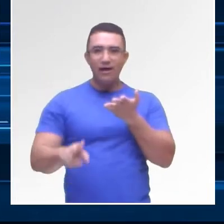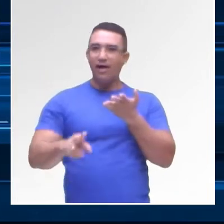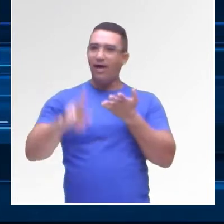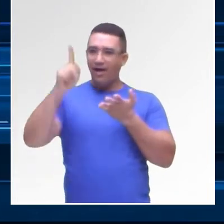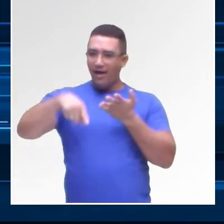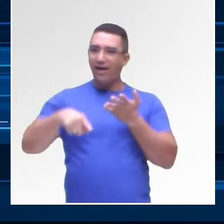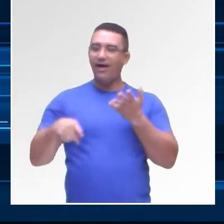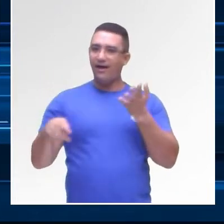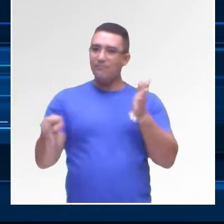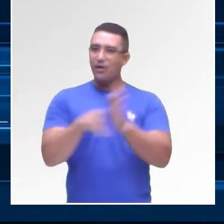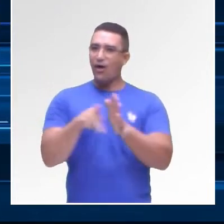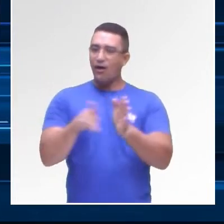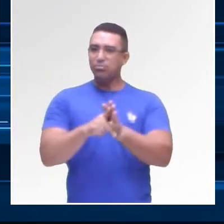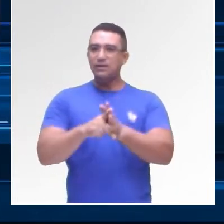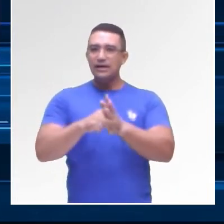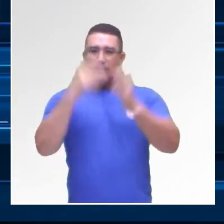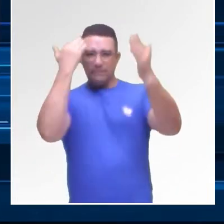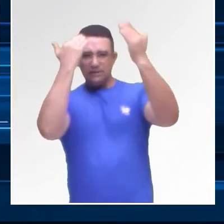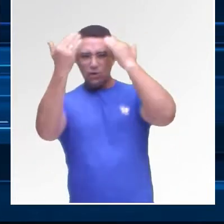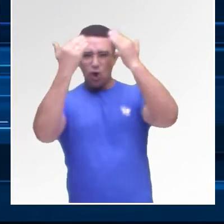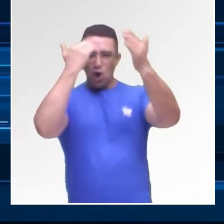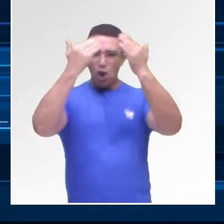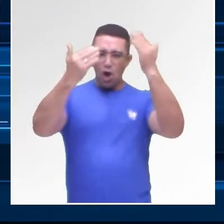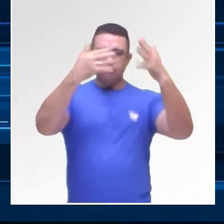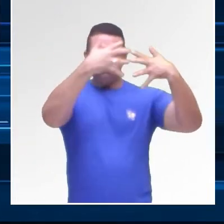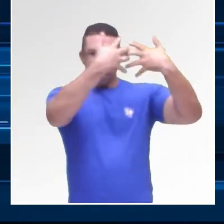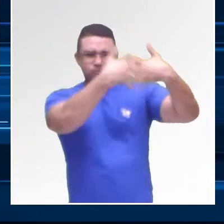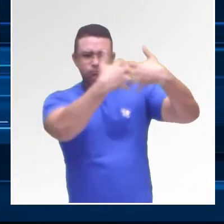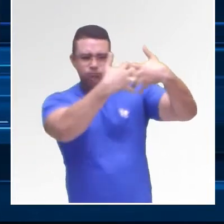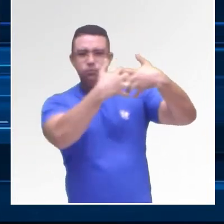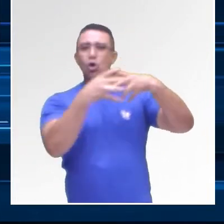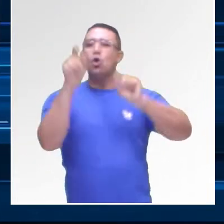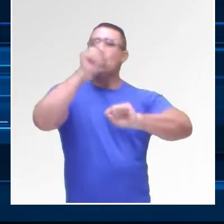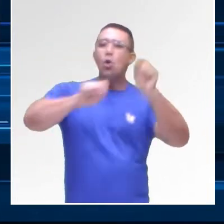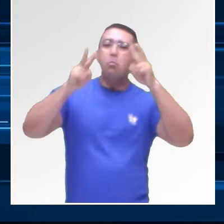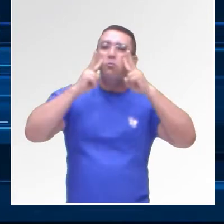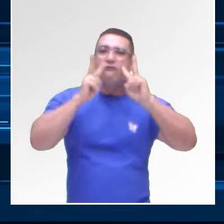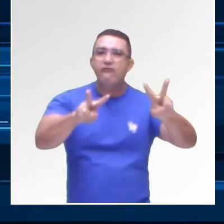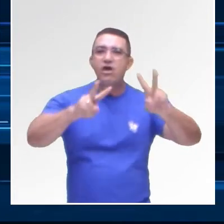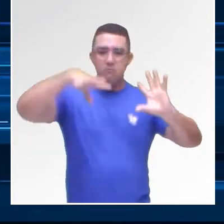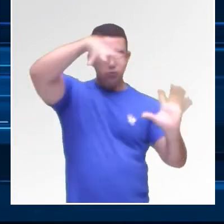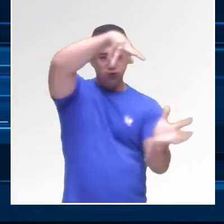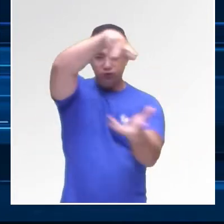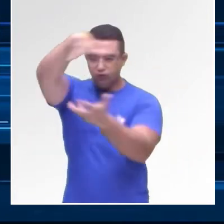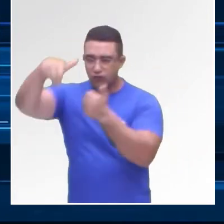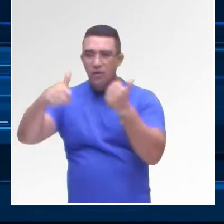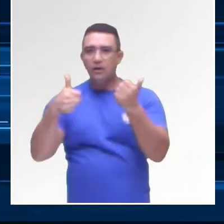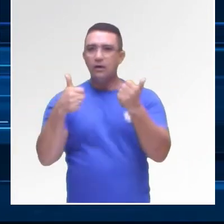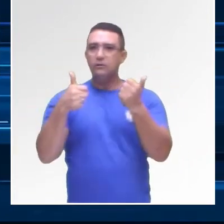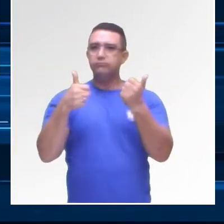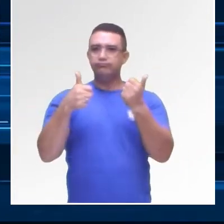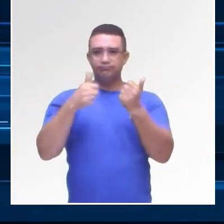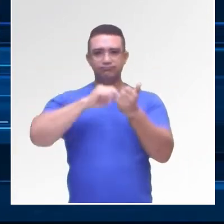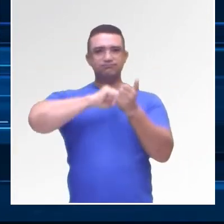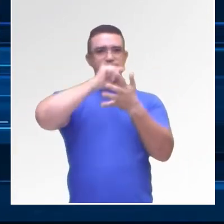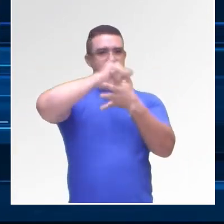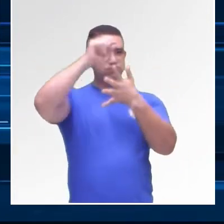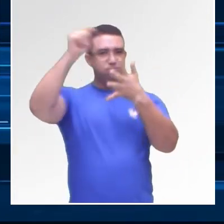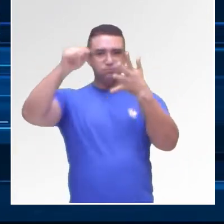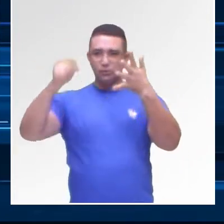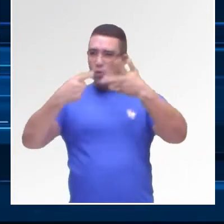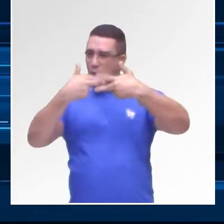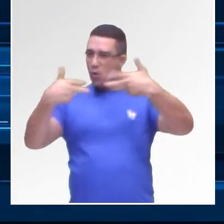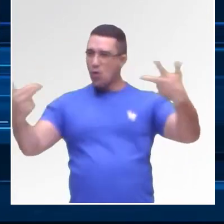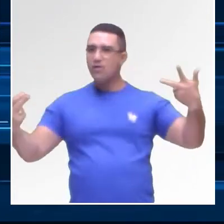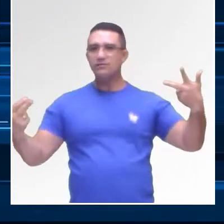o nosso processo psicológico, nossa forma de enxergar o mundo, nossa forma de interpretar as